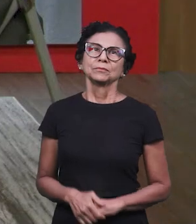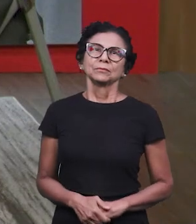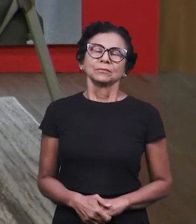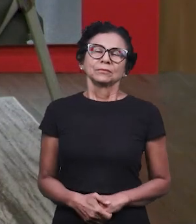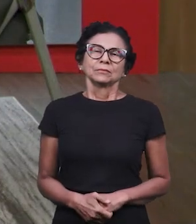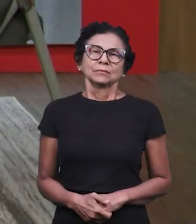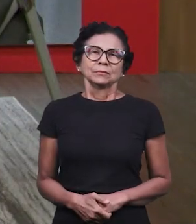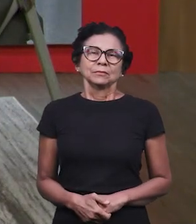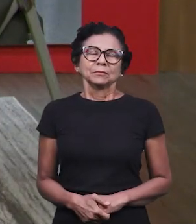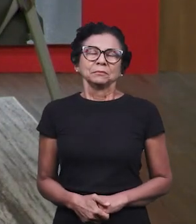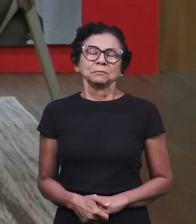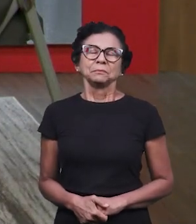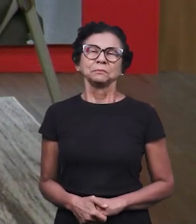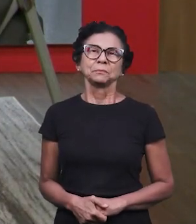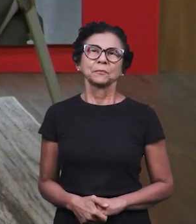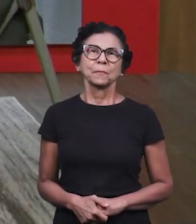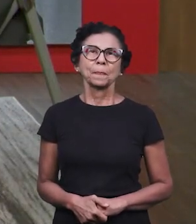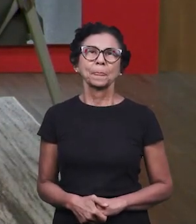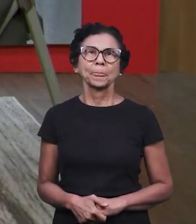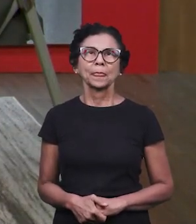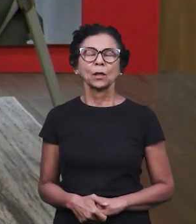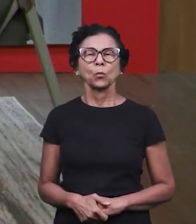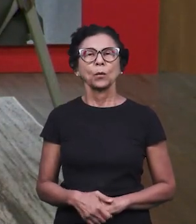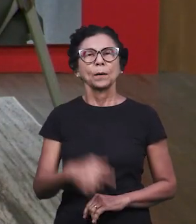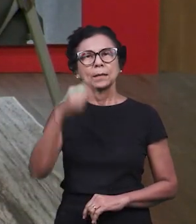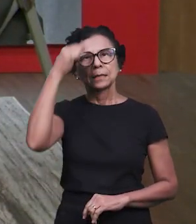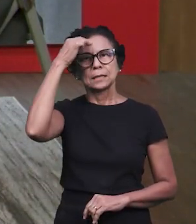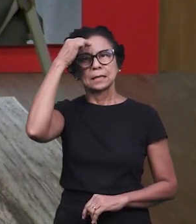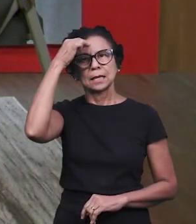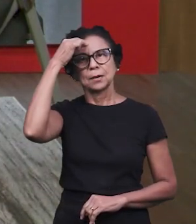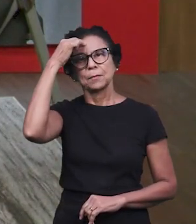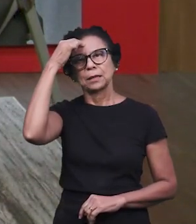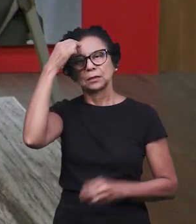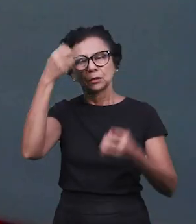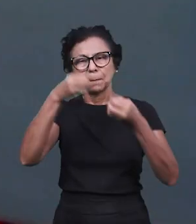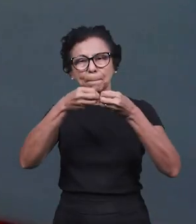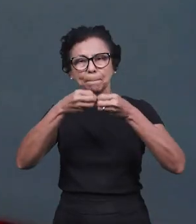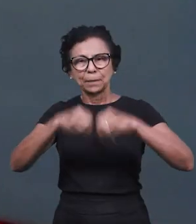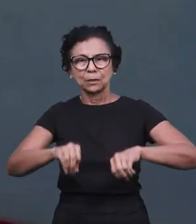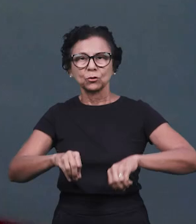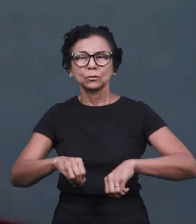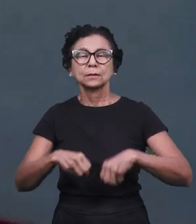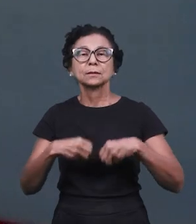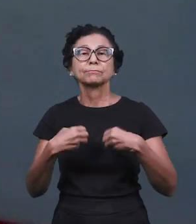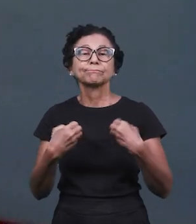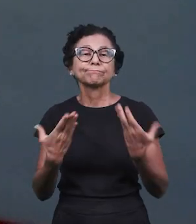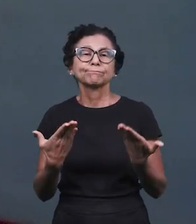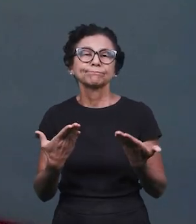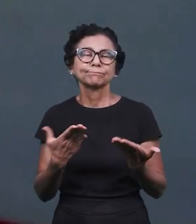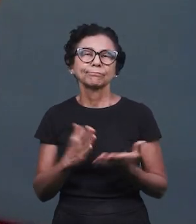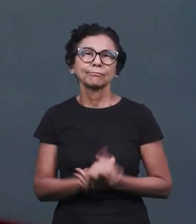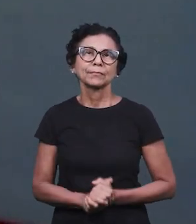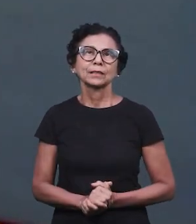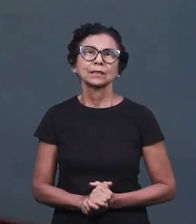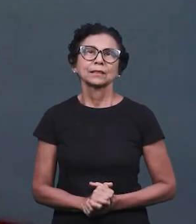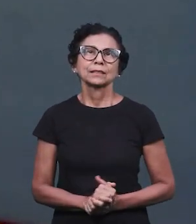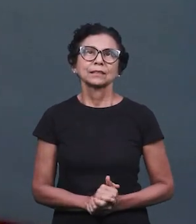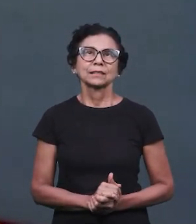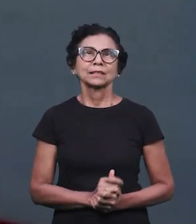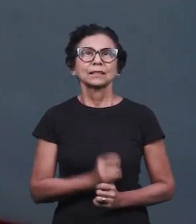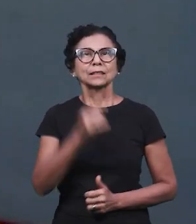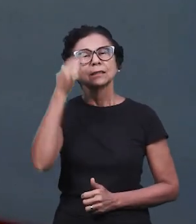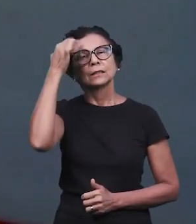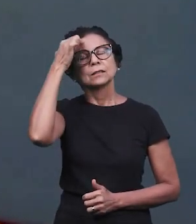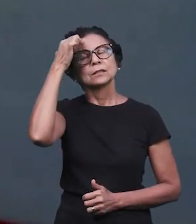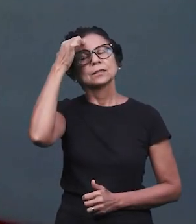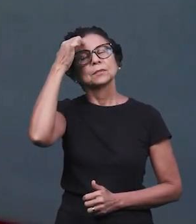mental. Se a mente não funcionar, acabou a vida da pessoa. Ele é o contrário. A mente, né? A gente sabe disso como o Senhor Jesus representa a mente. A mente é o